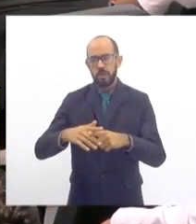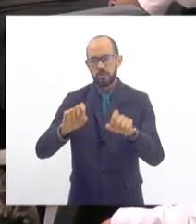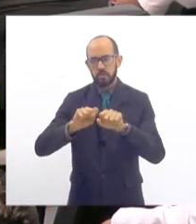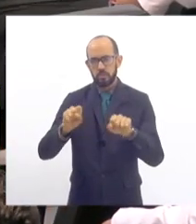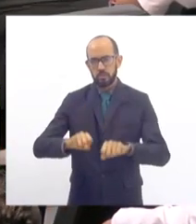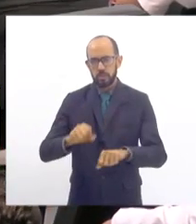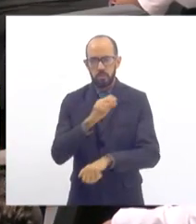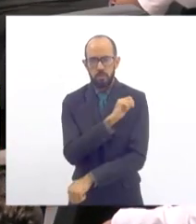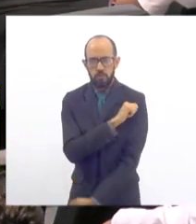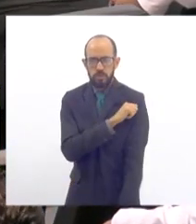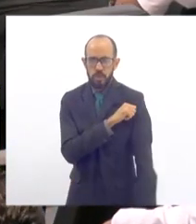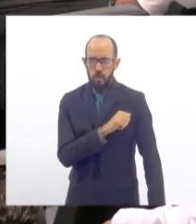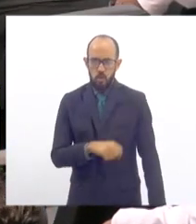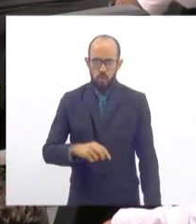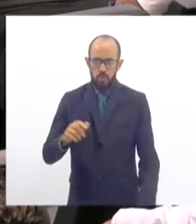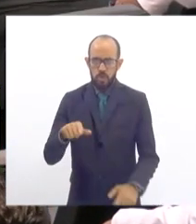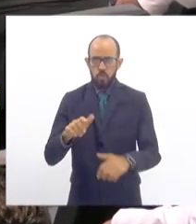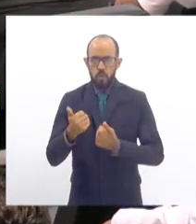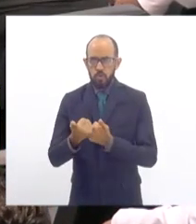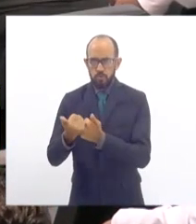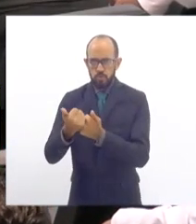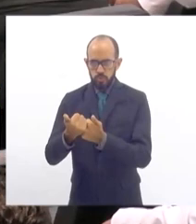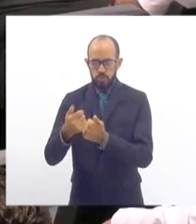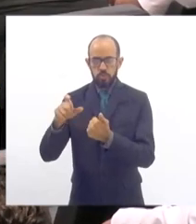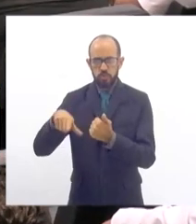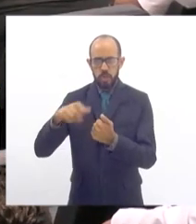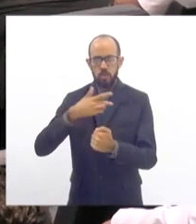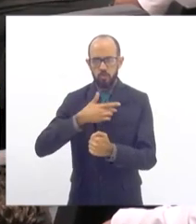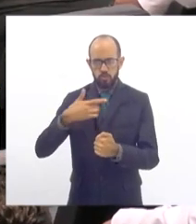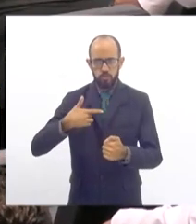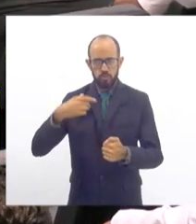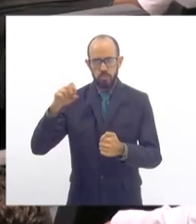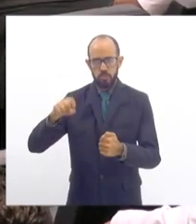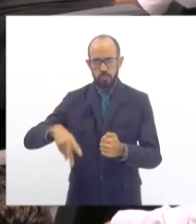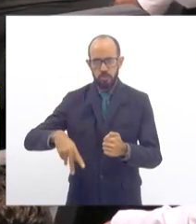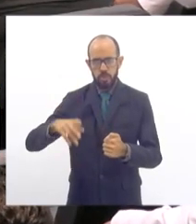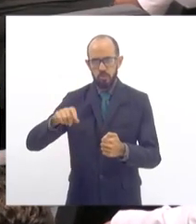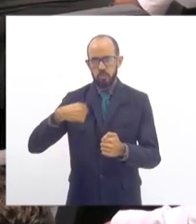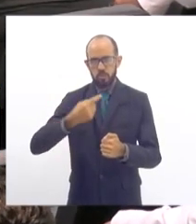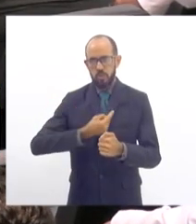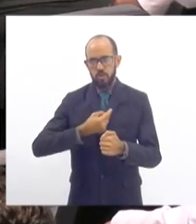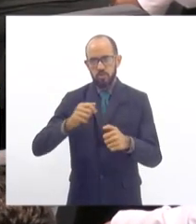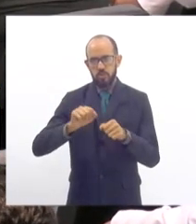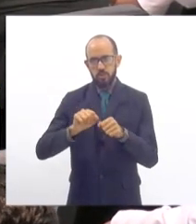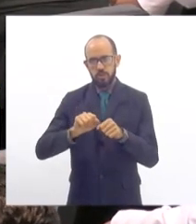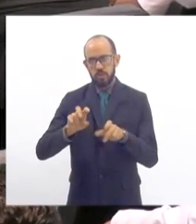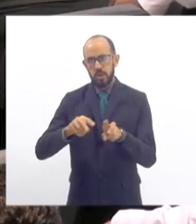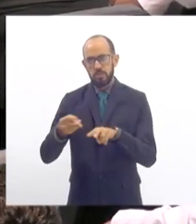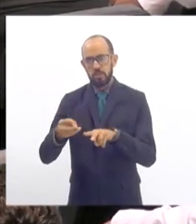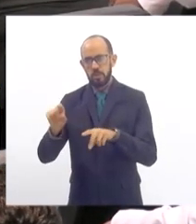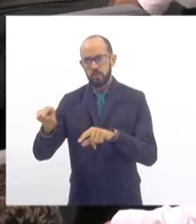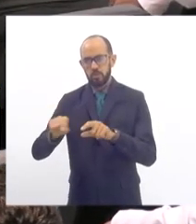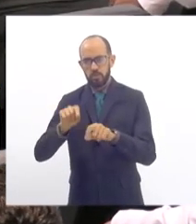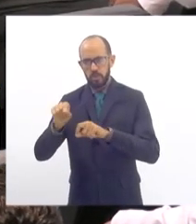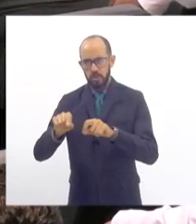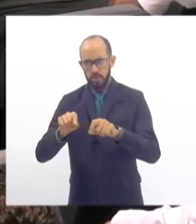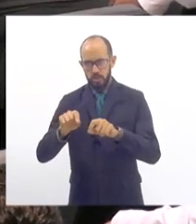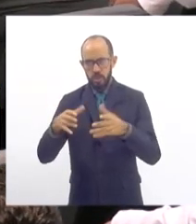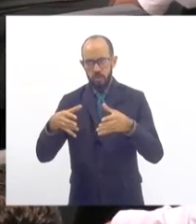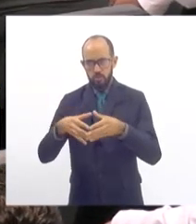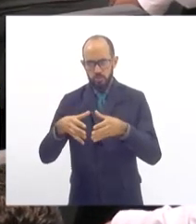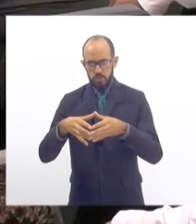auxílio saúde para os aposentados. A gente vai fazer aqui um encaminhamento, primeiro, da Comissão de Servidores, da